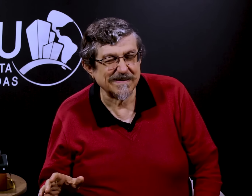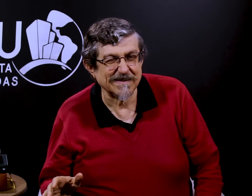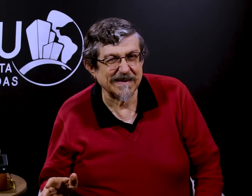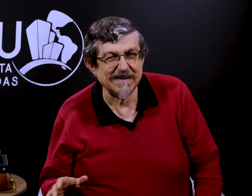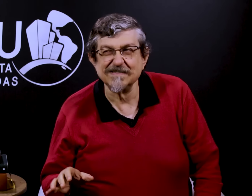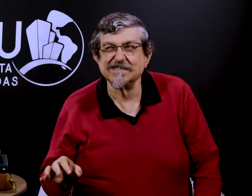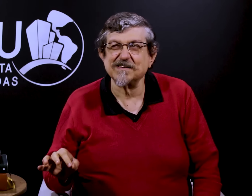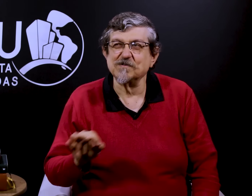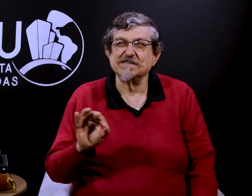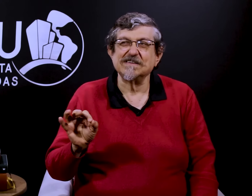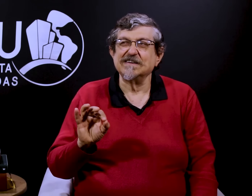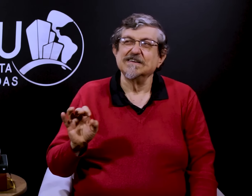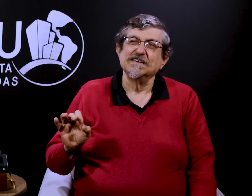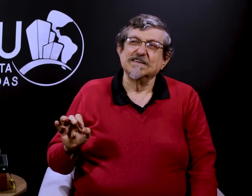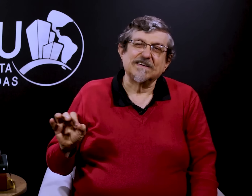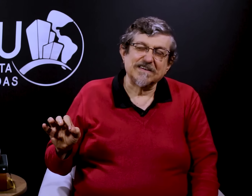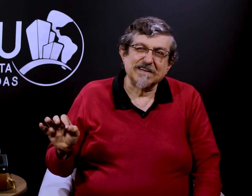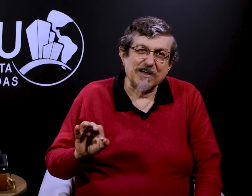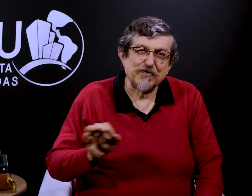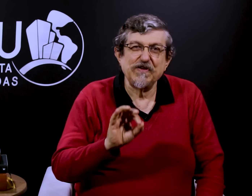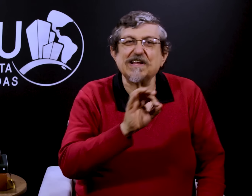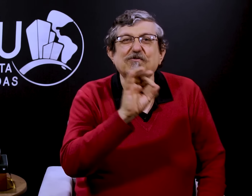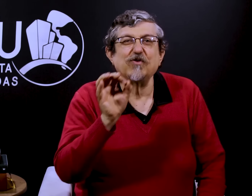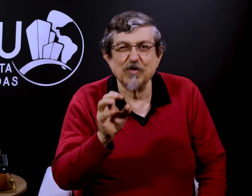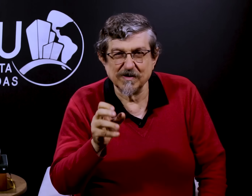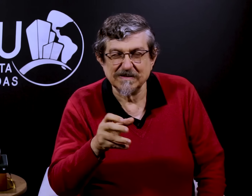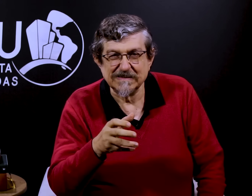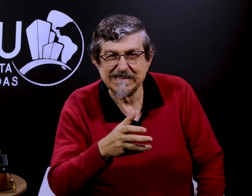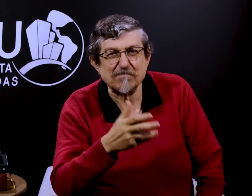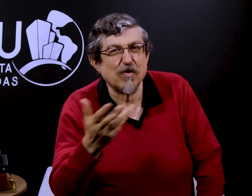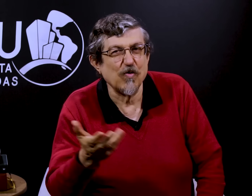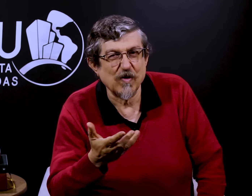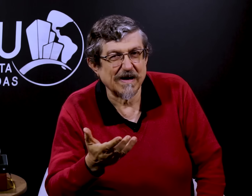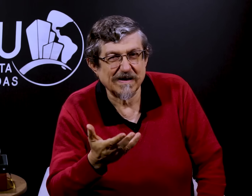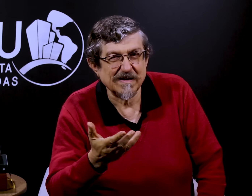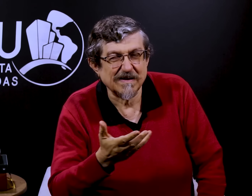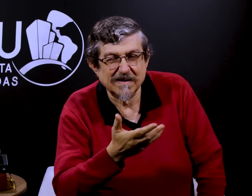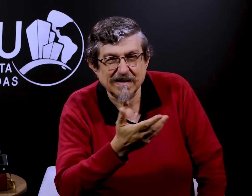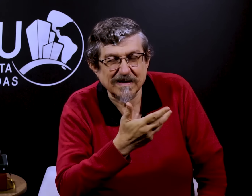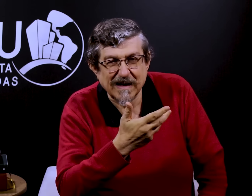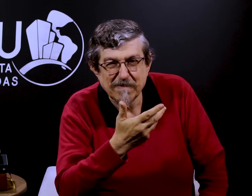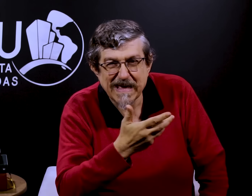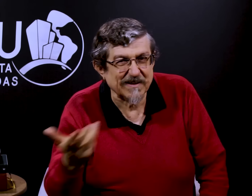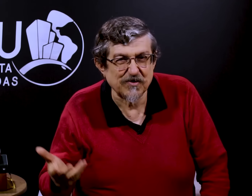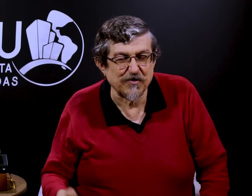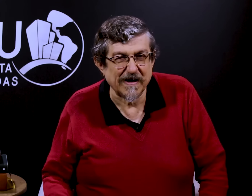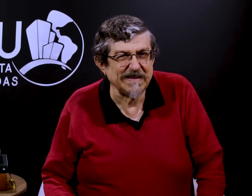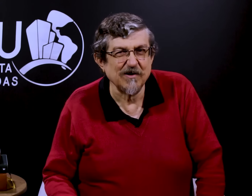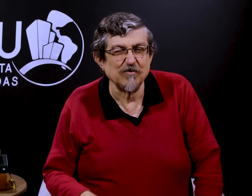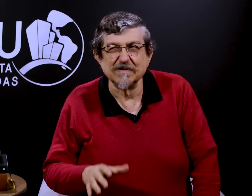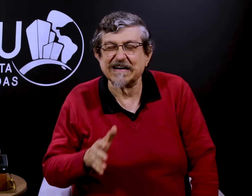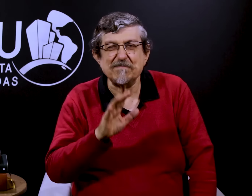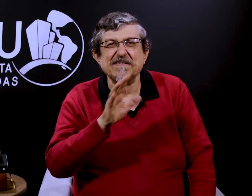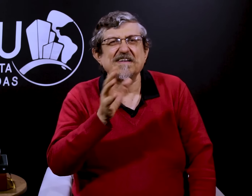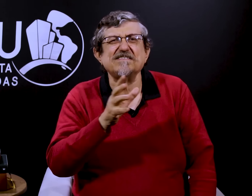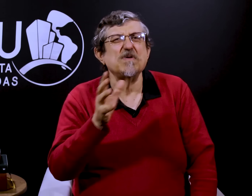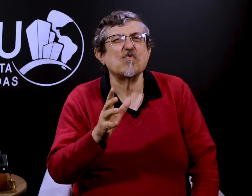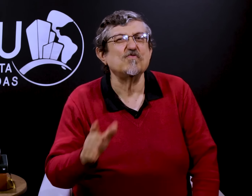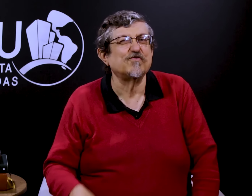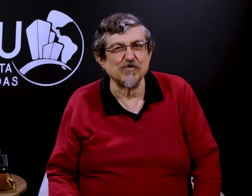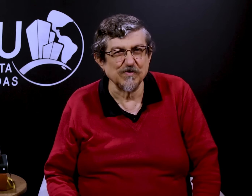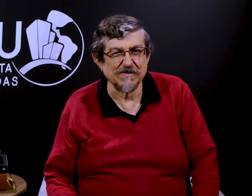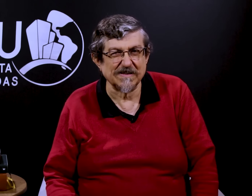que eles são assim a fina flor da boa caminhada de fé. Não, a cabeça